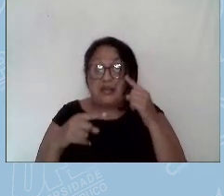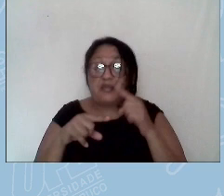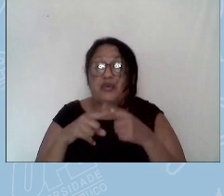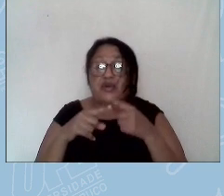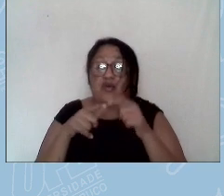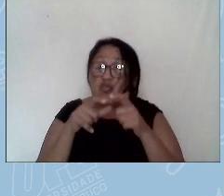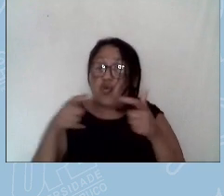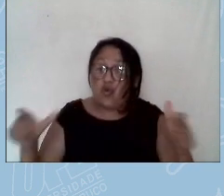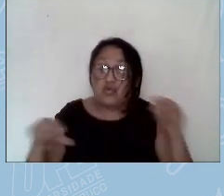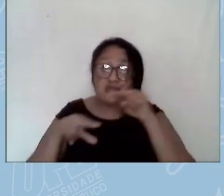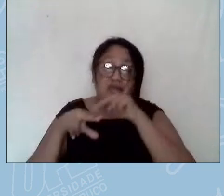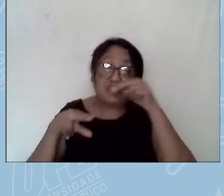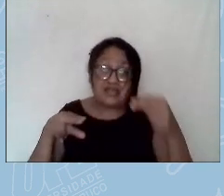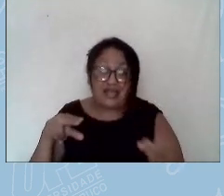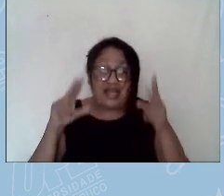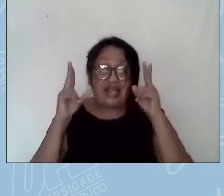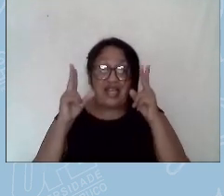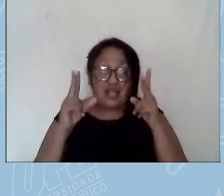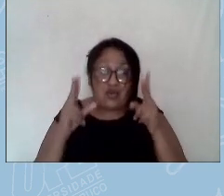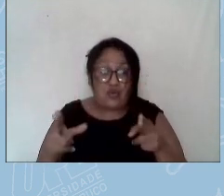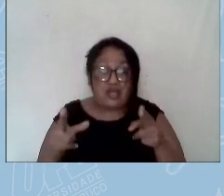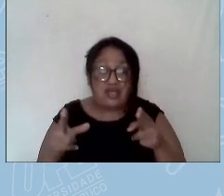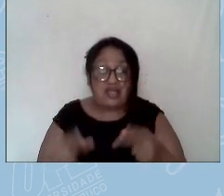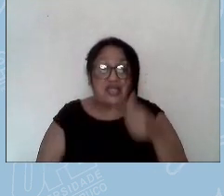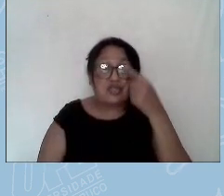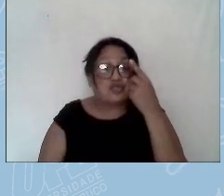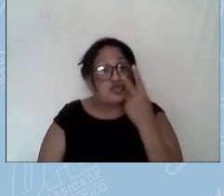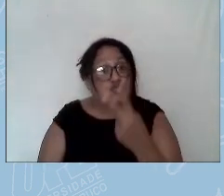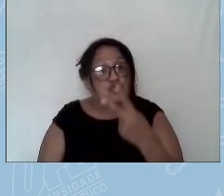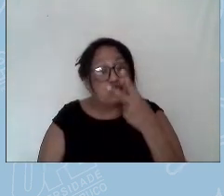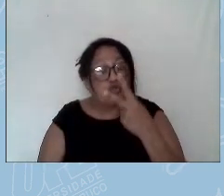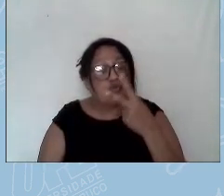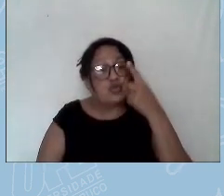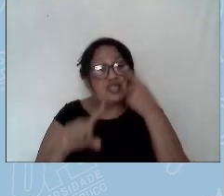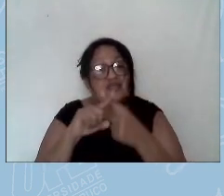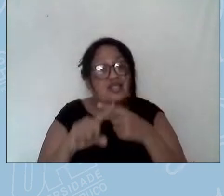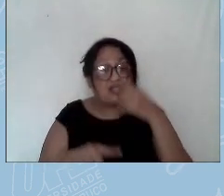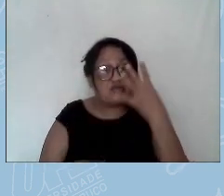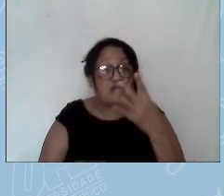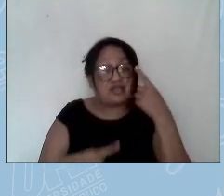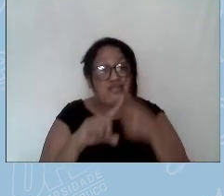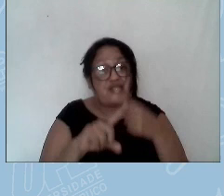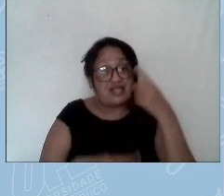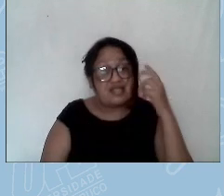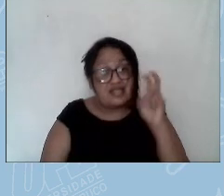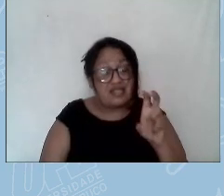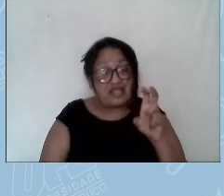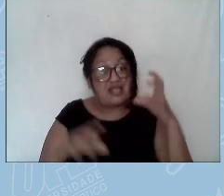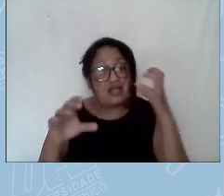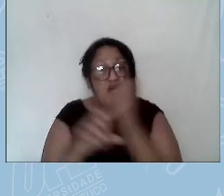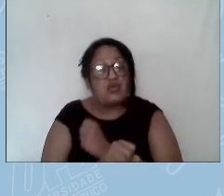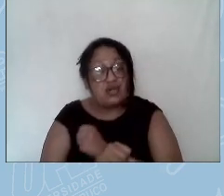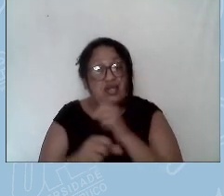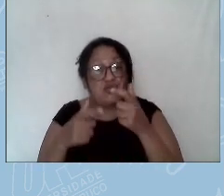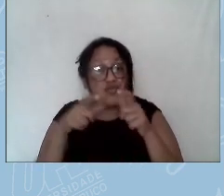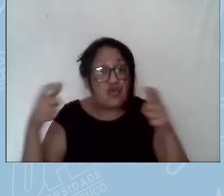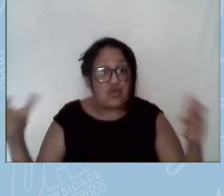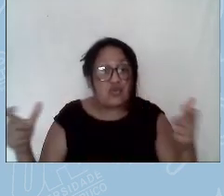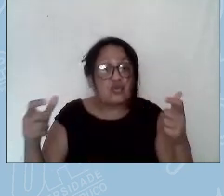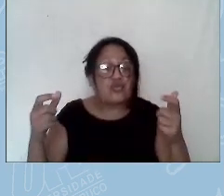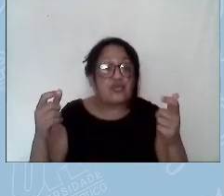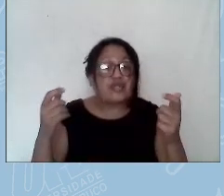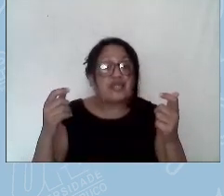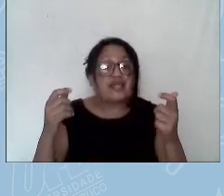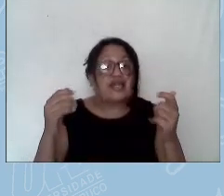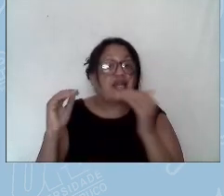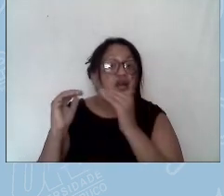da piscina seria igual a duas vezes quatro vezes cinco né calculando o volume de acordo com as